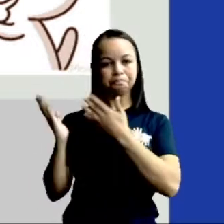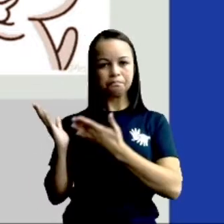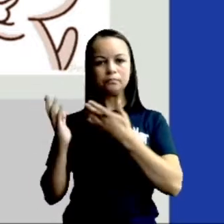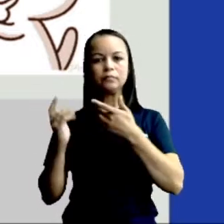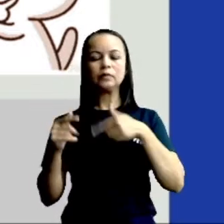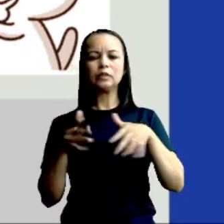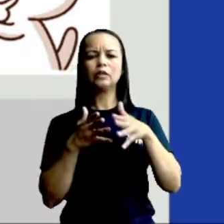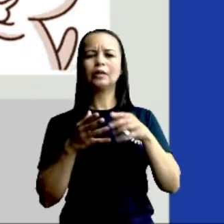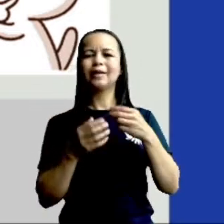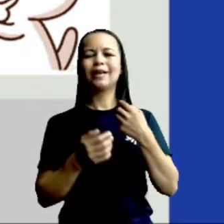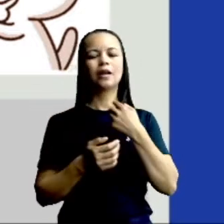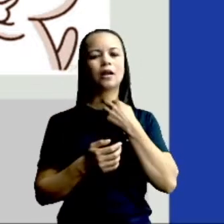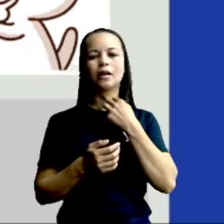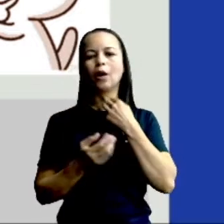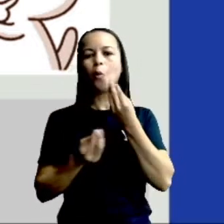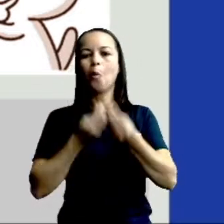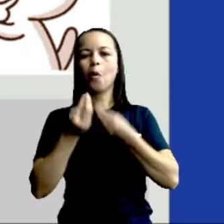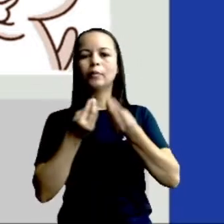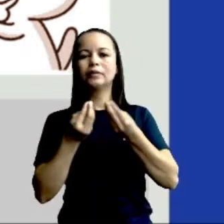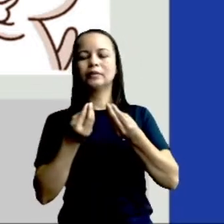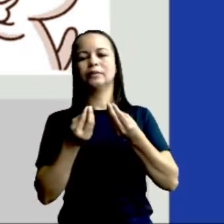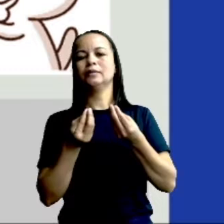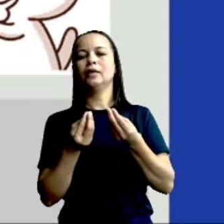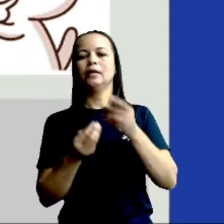disso, tem alguns